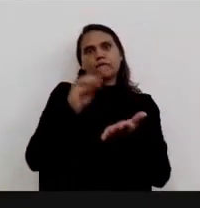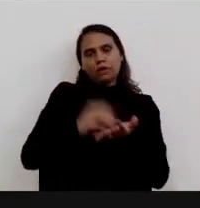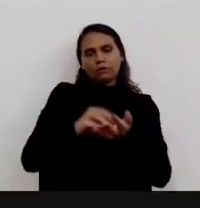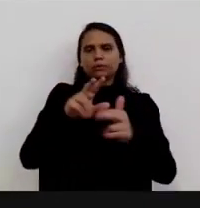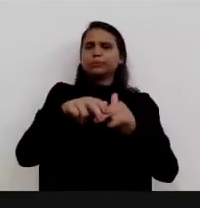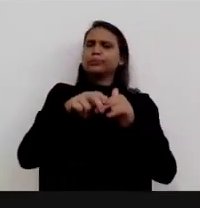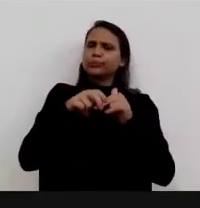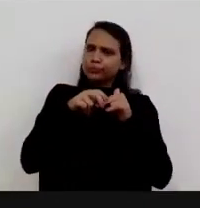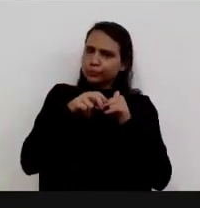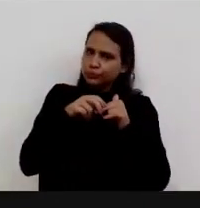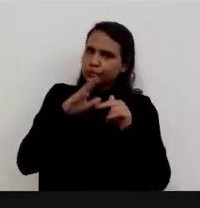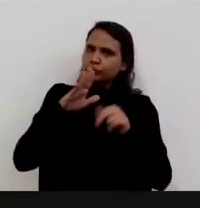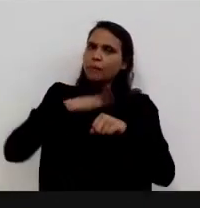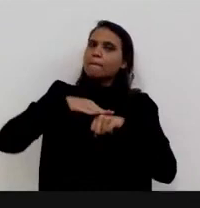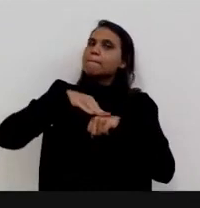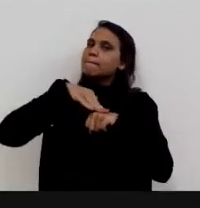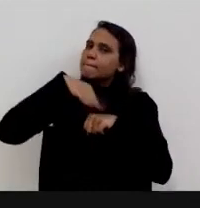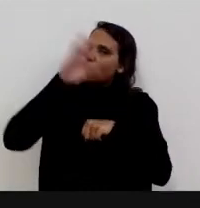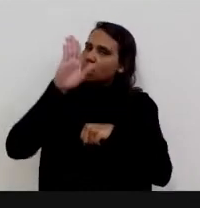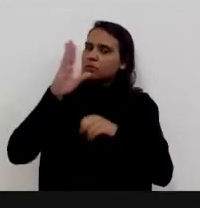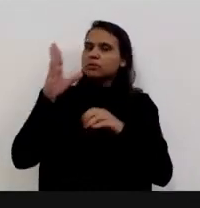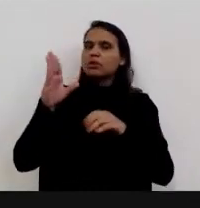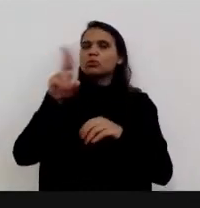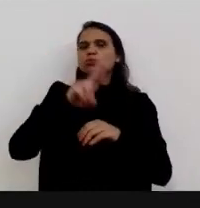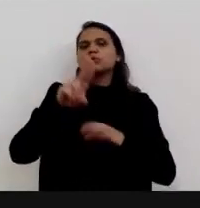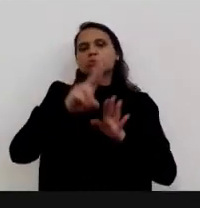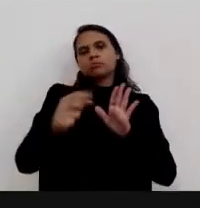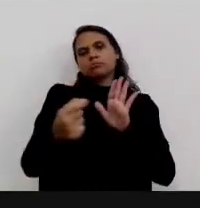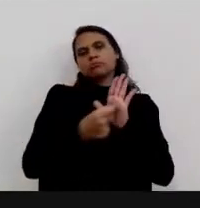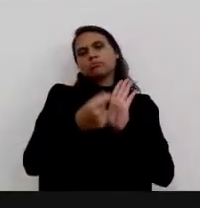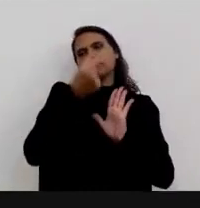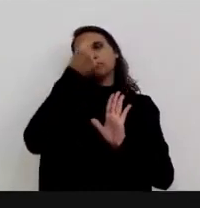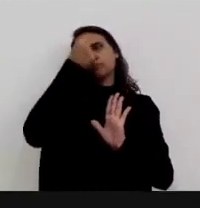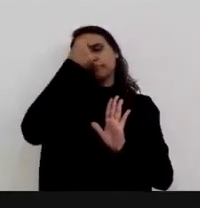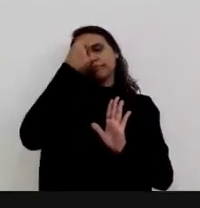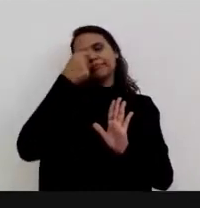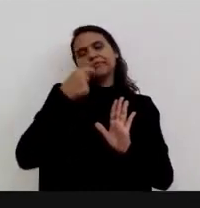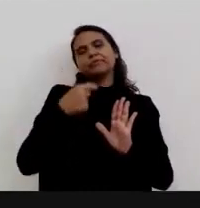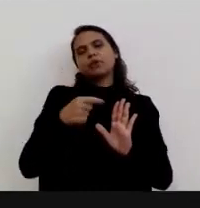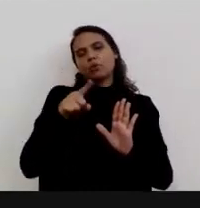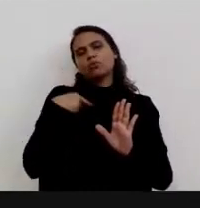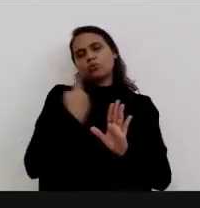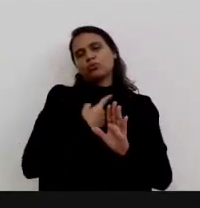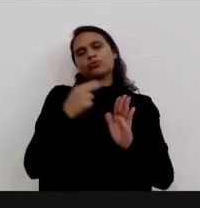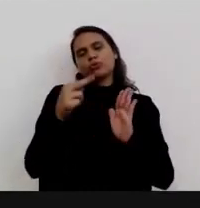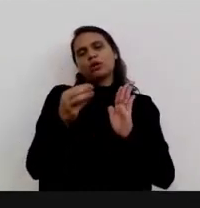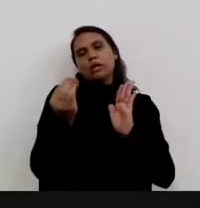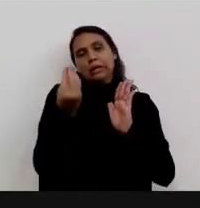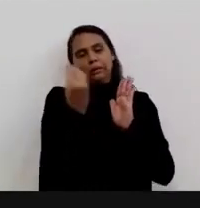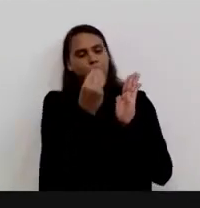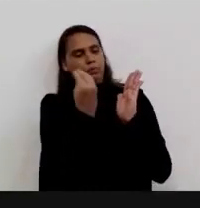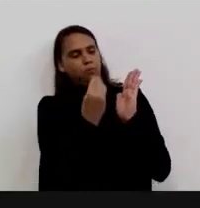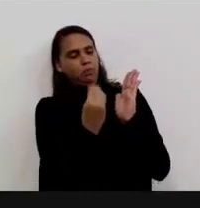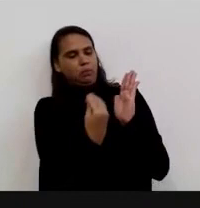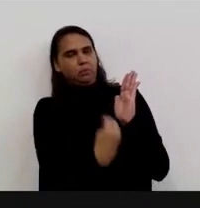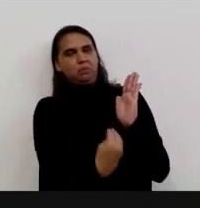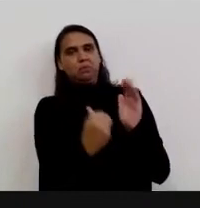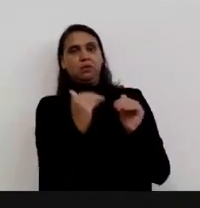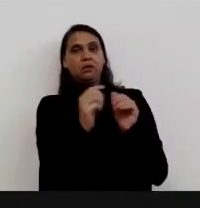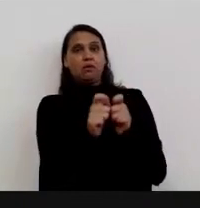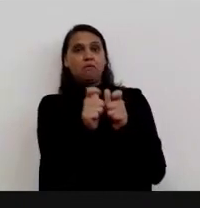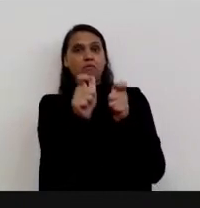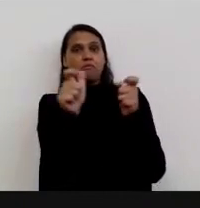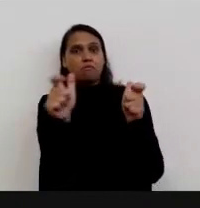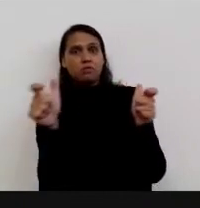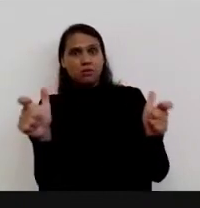vez mais inteligência artificial ao nosso processo de registro, né, e assim aumentar, né, tanto a produtividade da